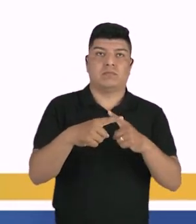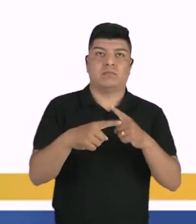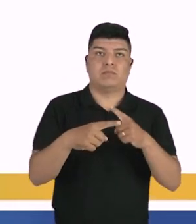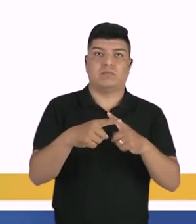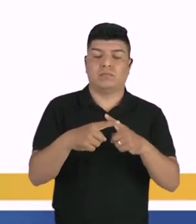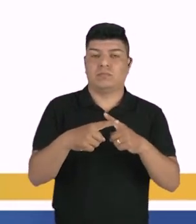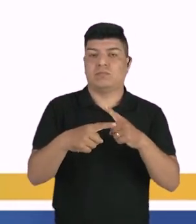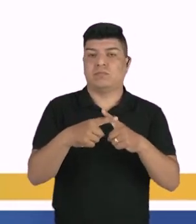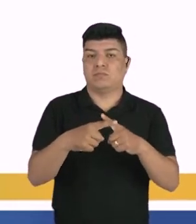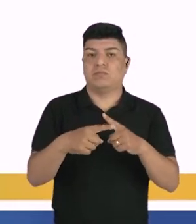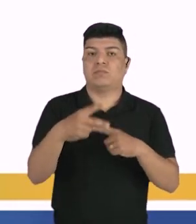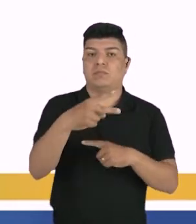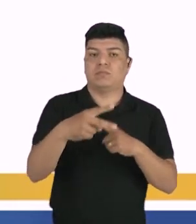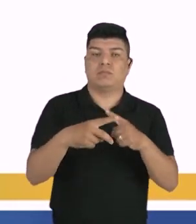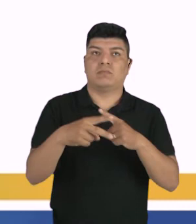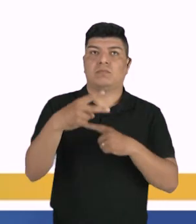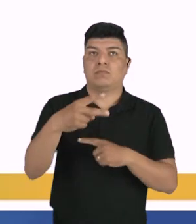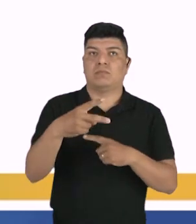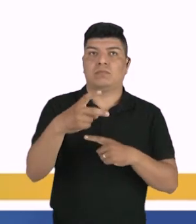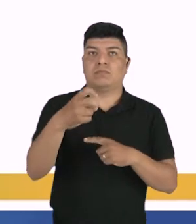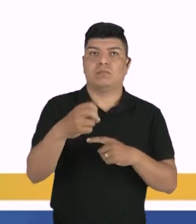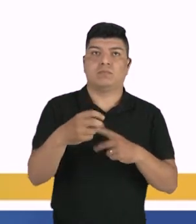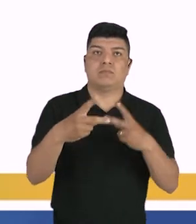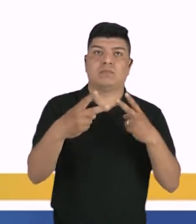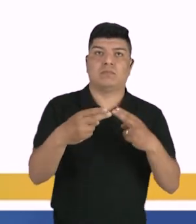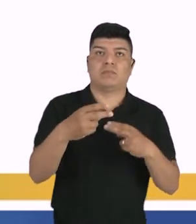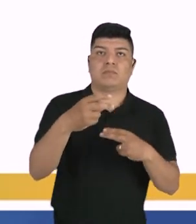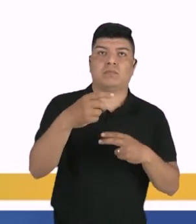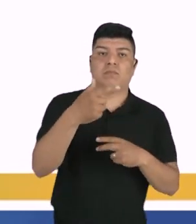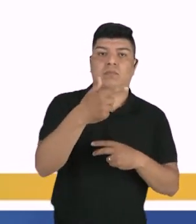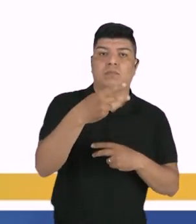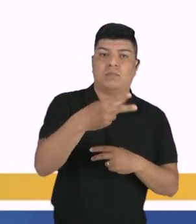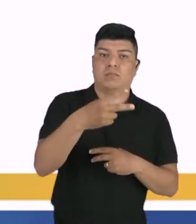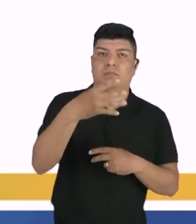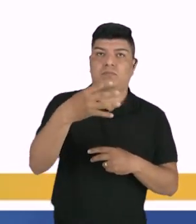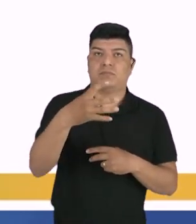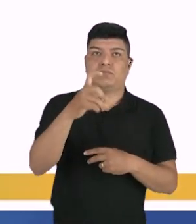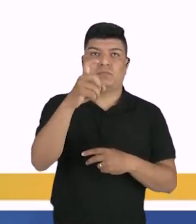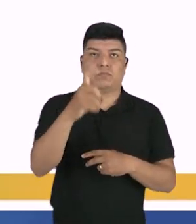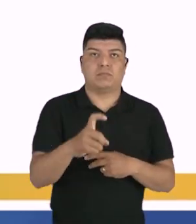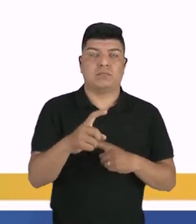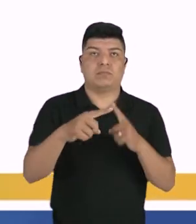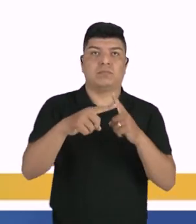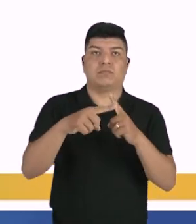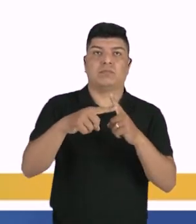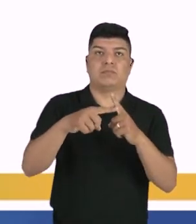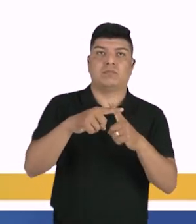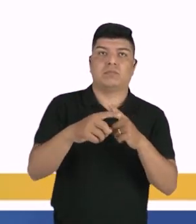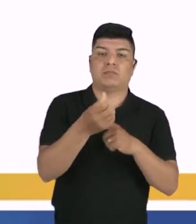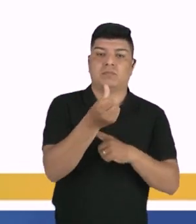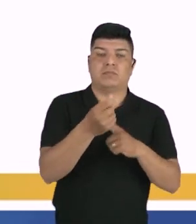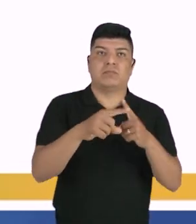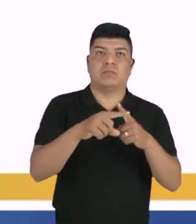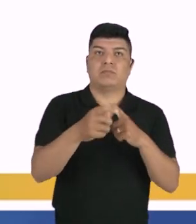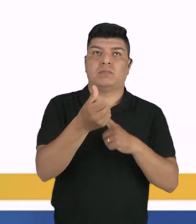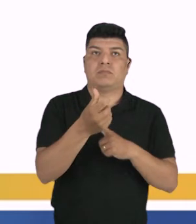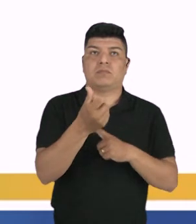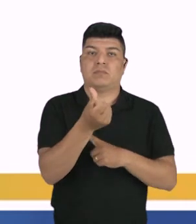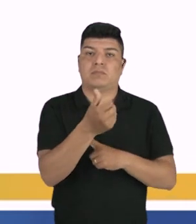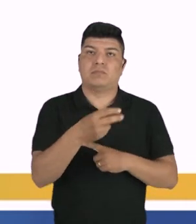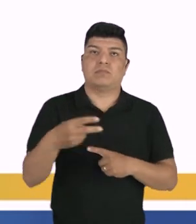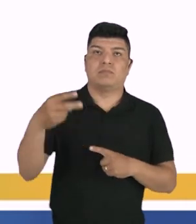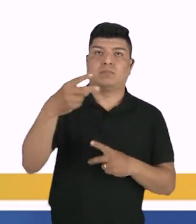4 vezes 6, 24x, mais 36. Então, 2x mais 6 ao quadrado, né, resulta num